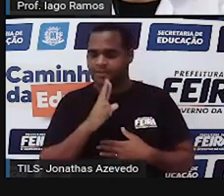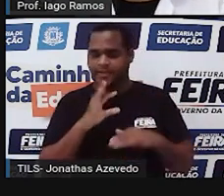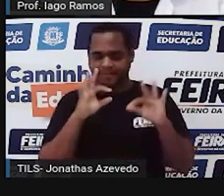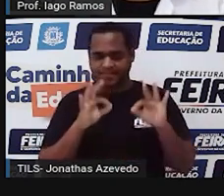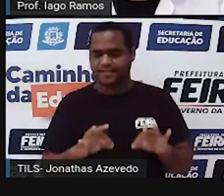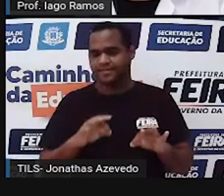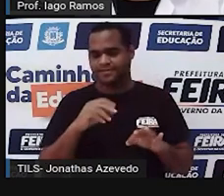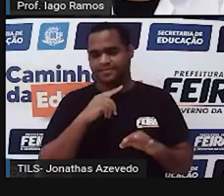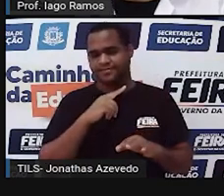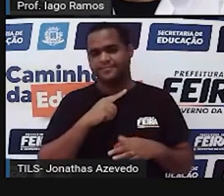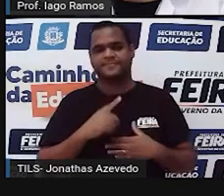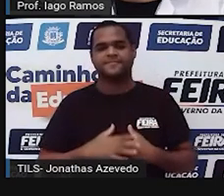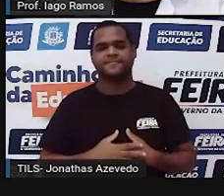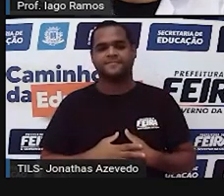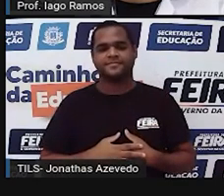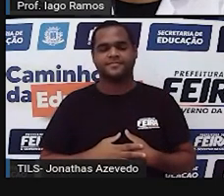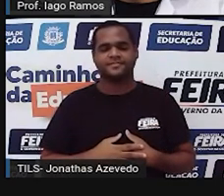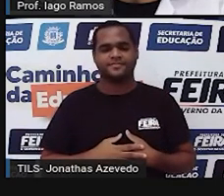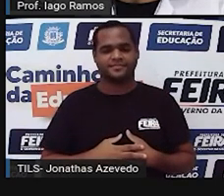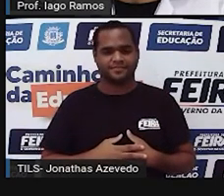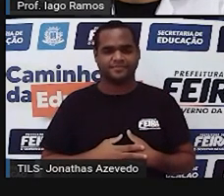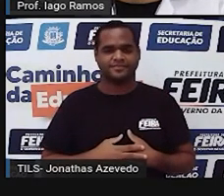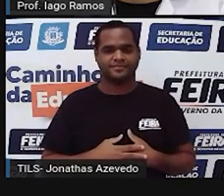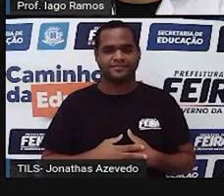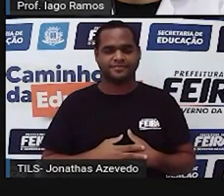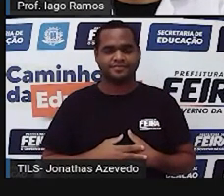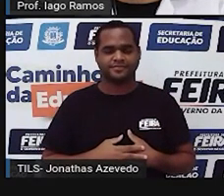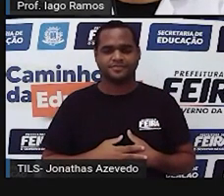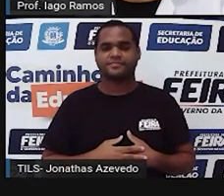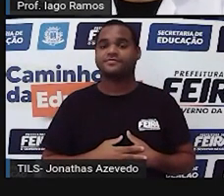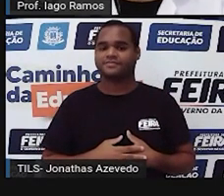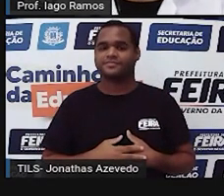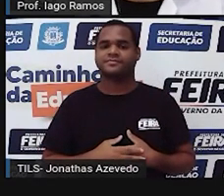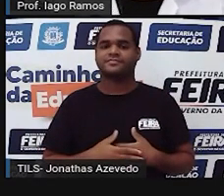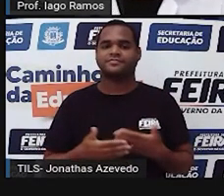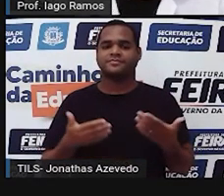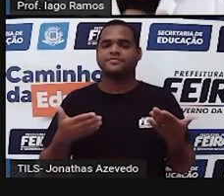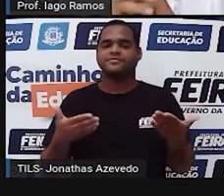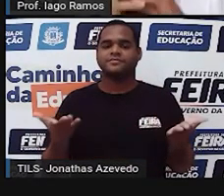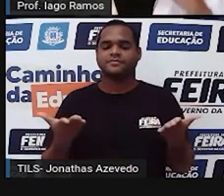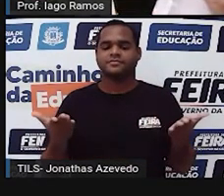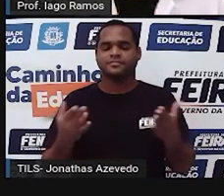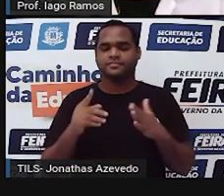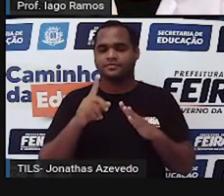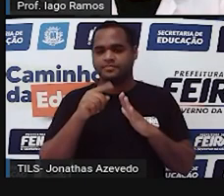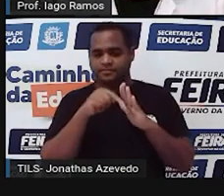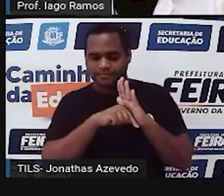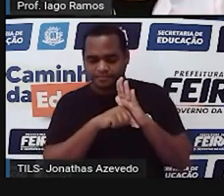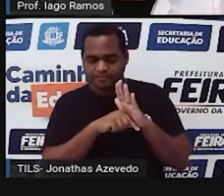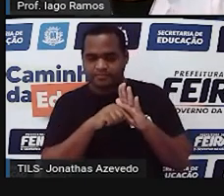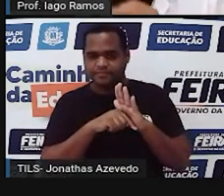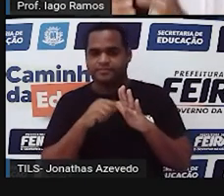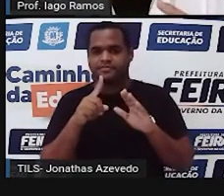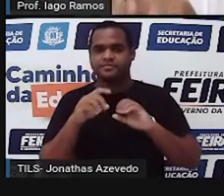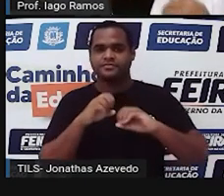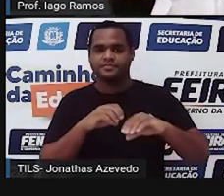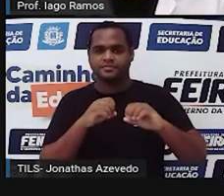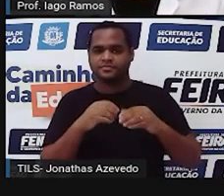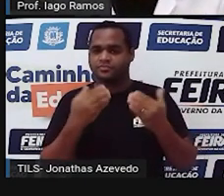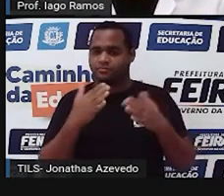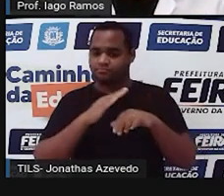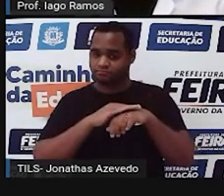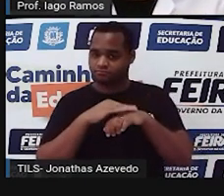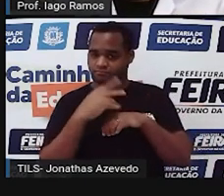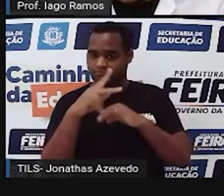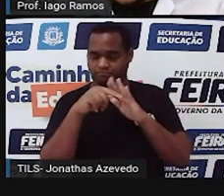correta que massa tá então vamos avaliar essa aula toda mas é vão ser